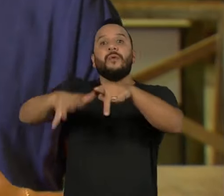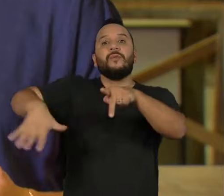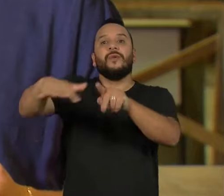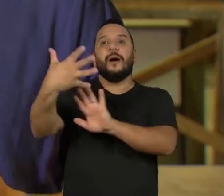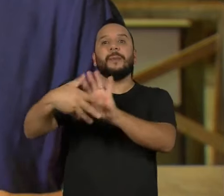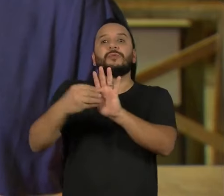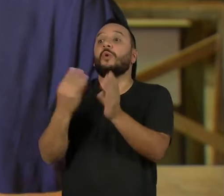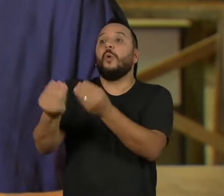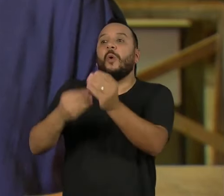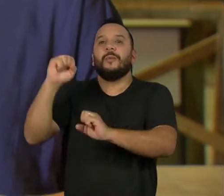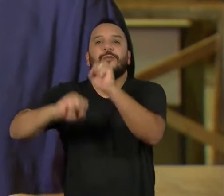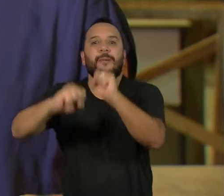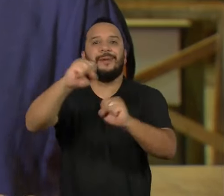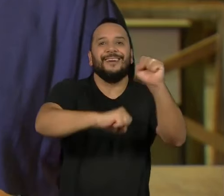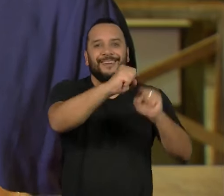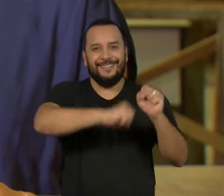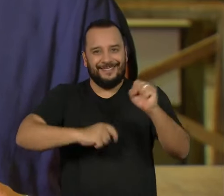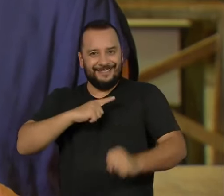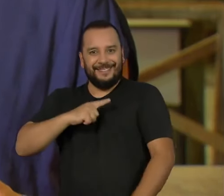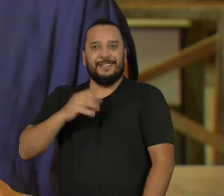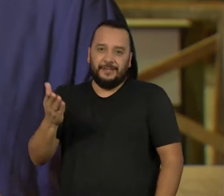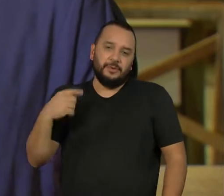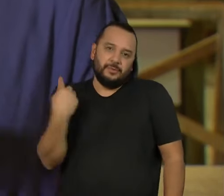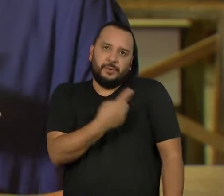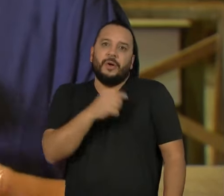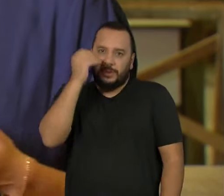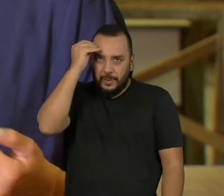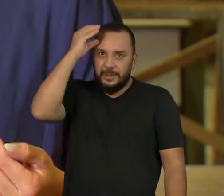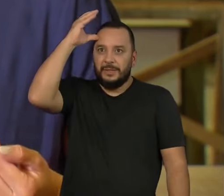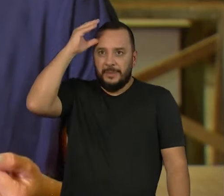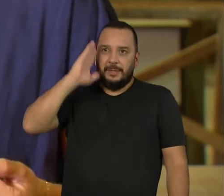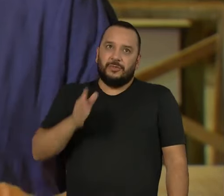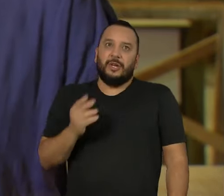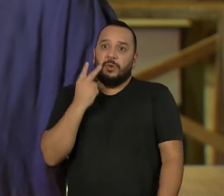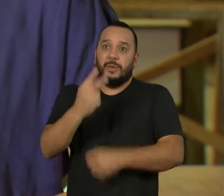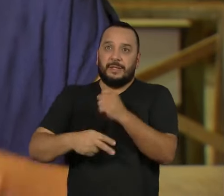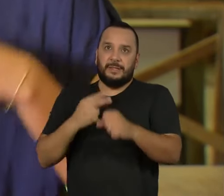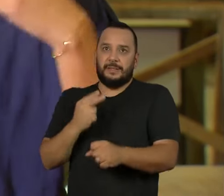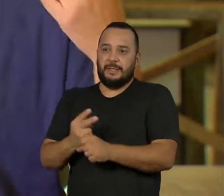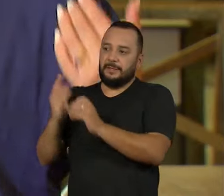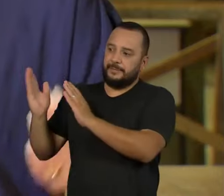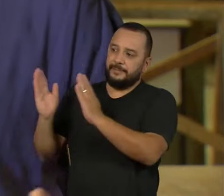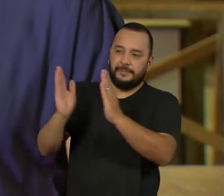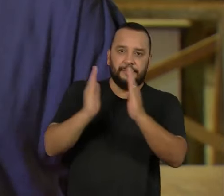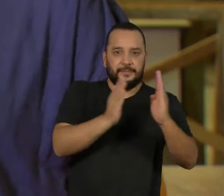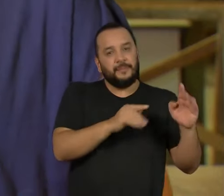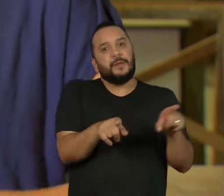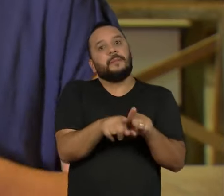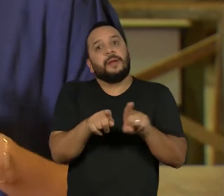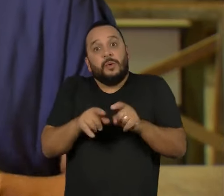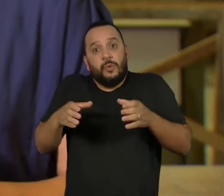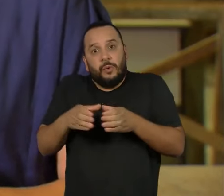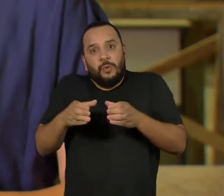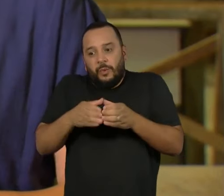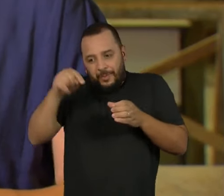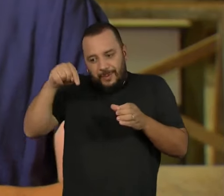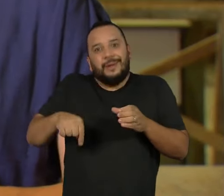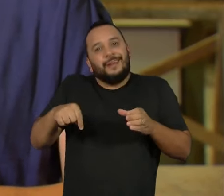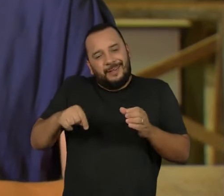Então, assim, com todo o nosso conhecimento desses 2 anos de processo, né, com a equipe do laboratório, que foi de